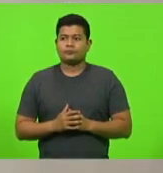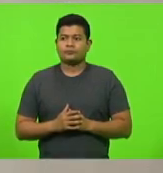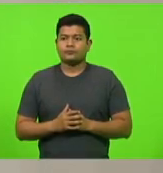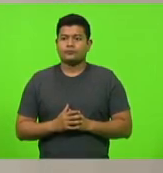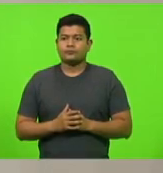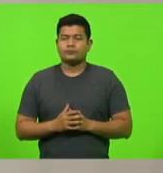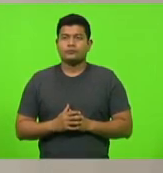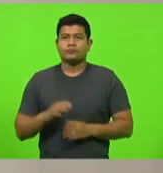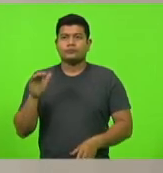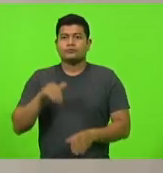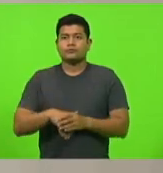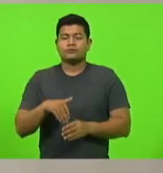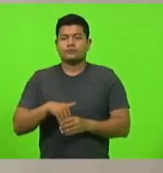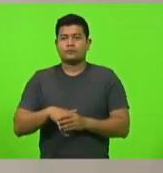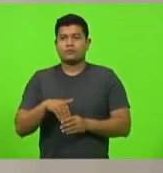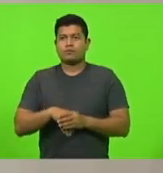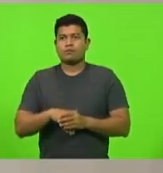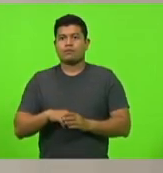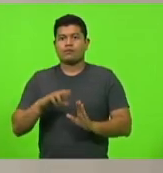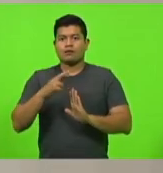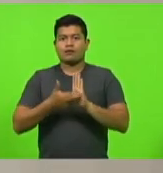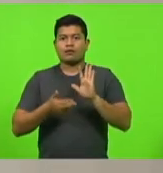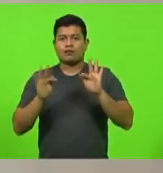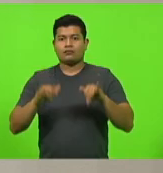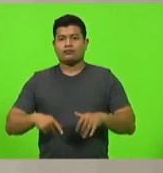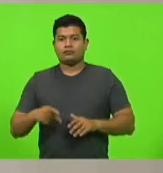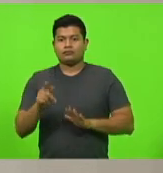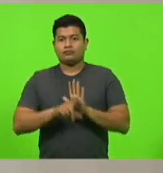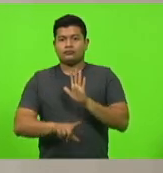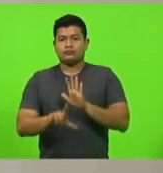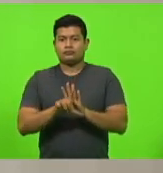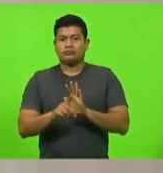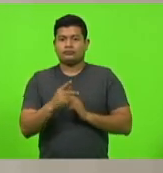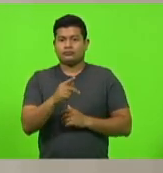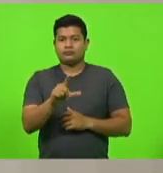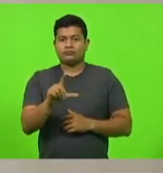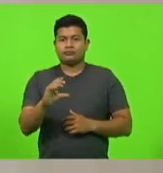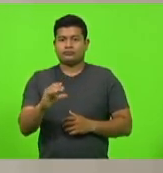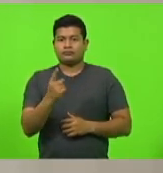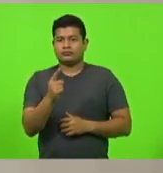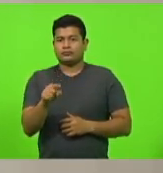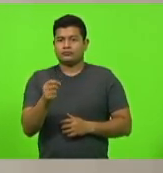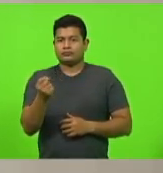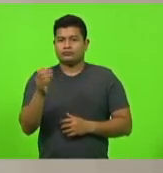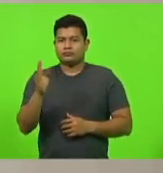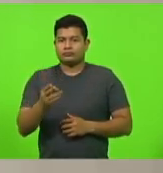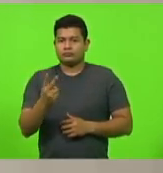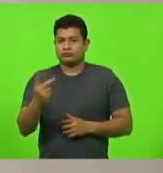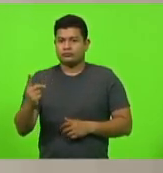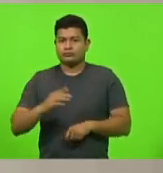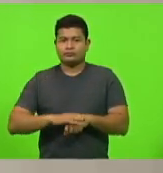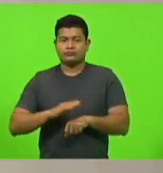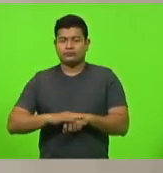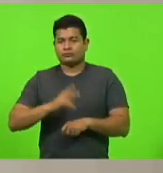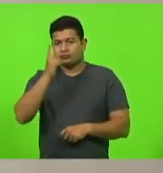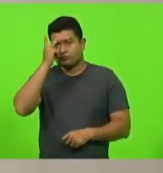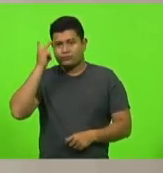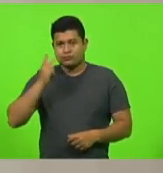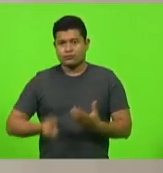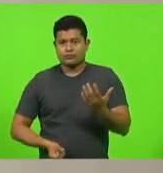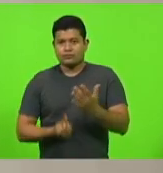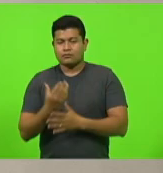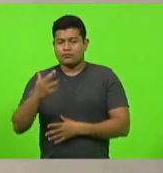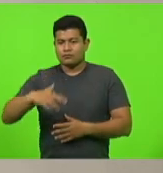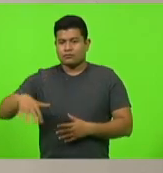Em votação, redação final do projeto de lei complementar 1.8 de 2021, autor deputada Paulinha, institui a